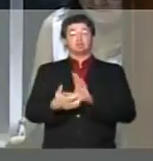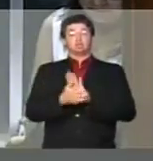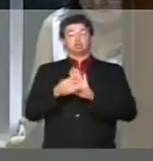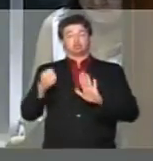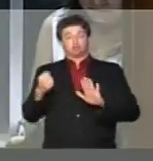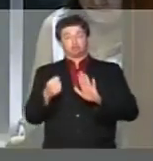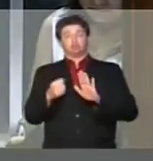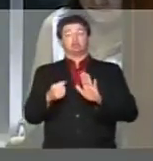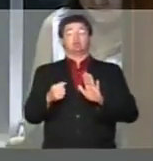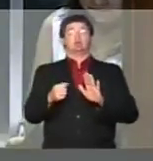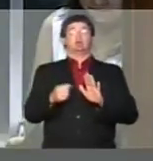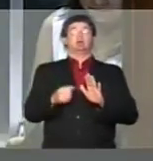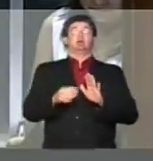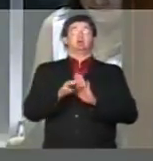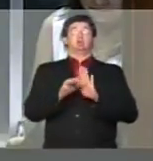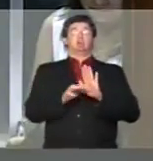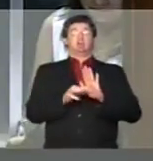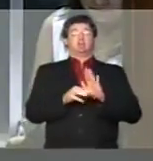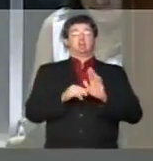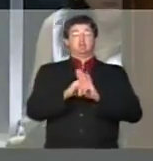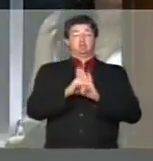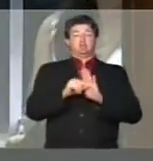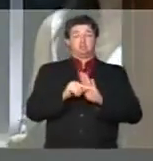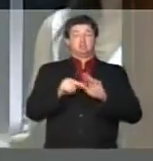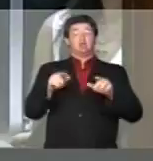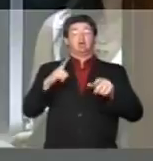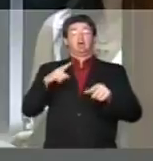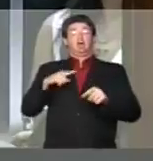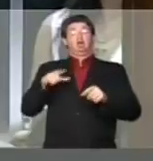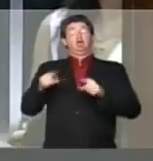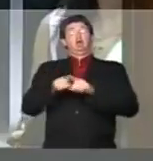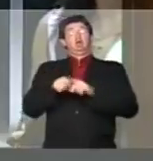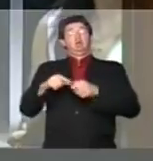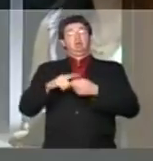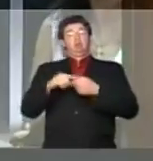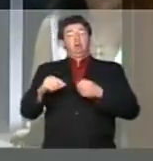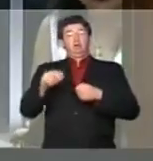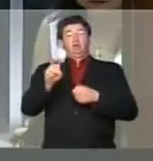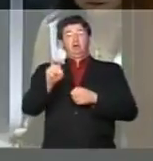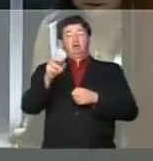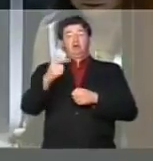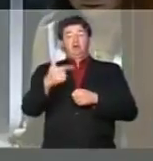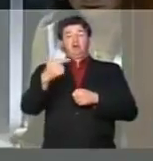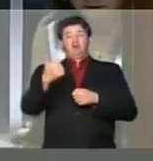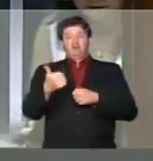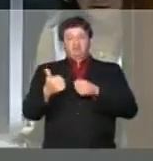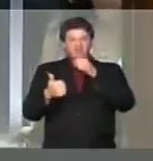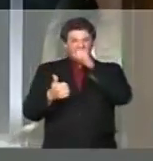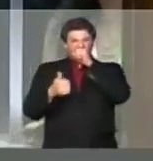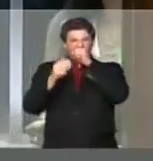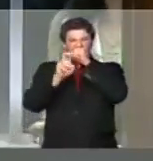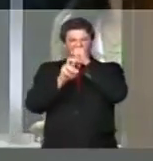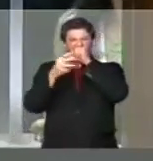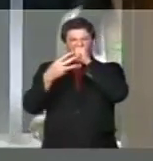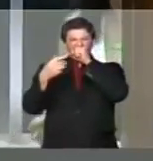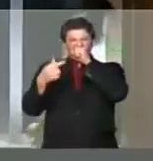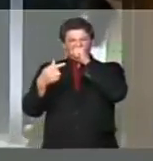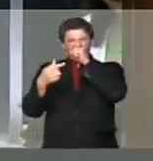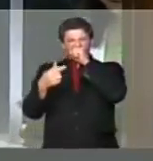retiramos a remissão dos referidos incisos constantes nos artigos 521 e